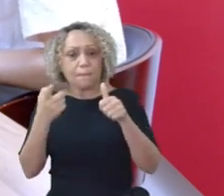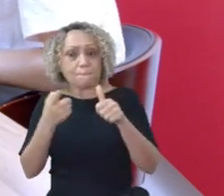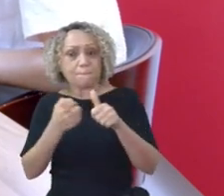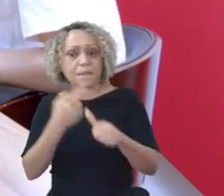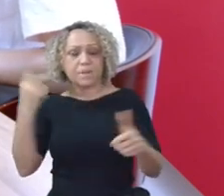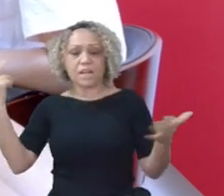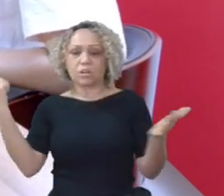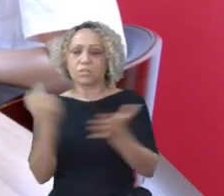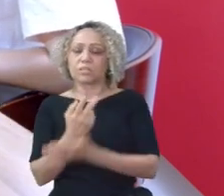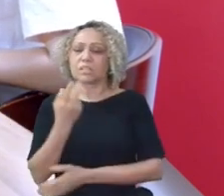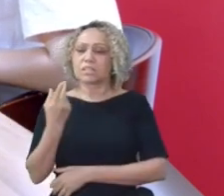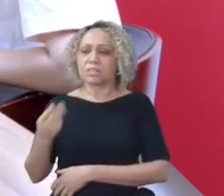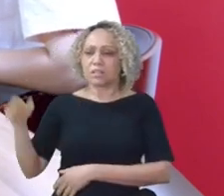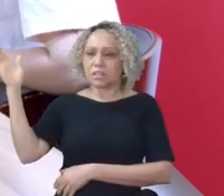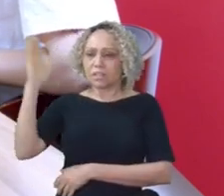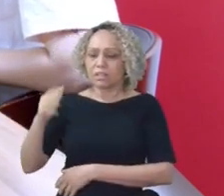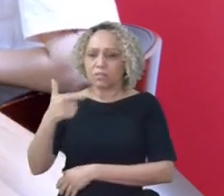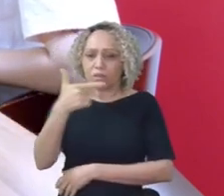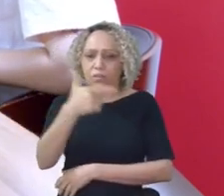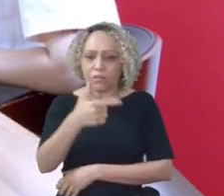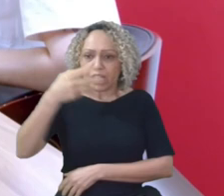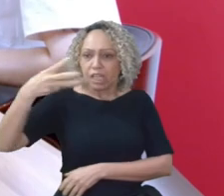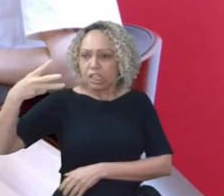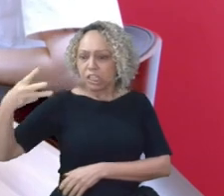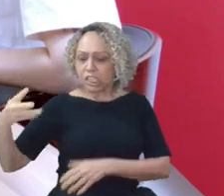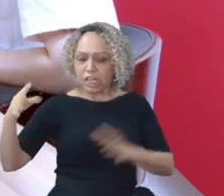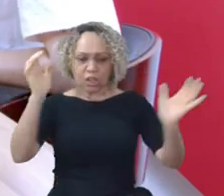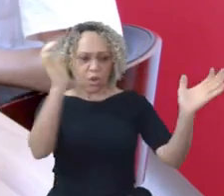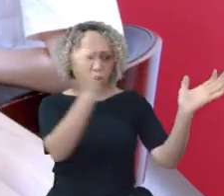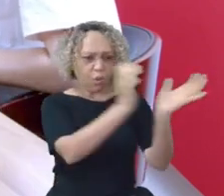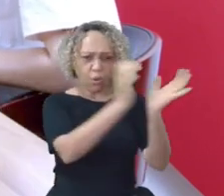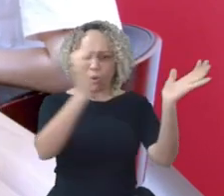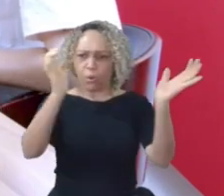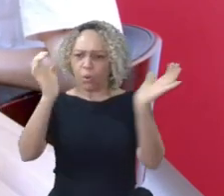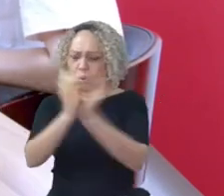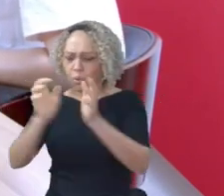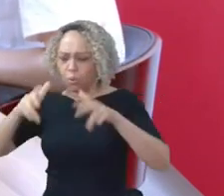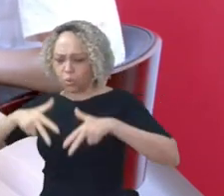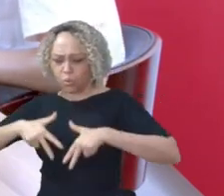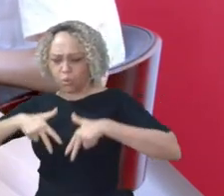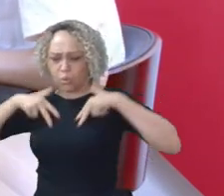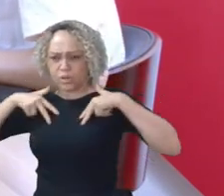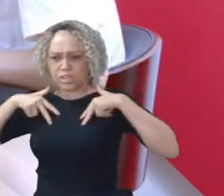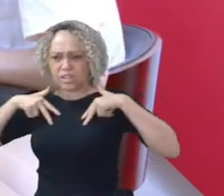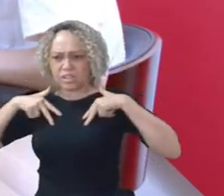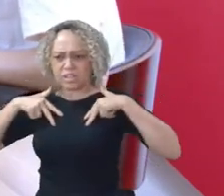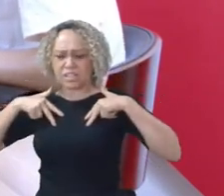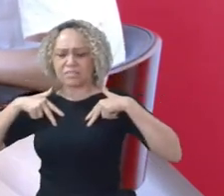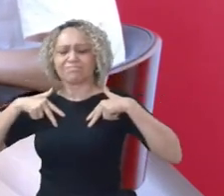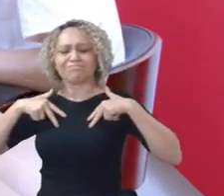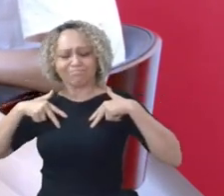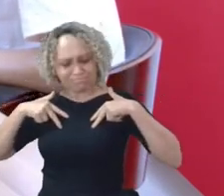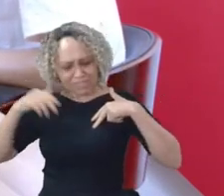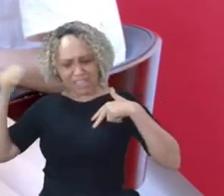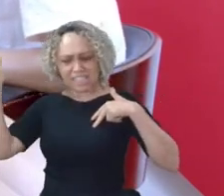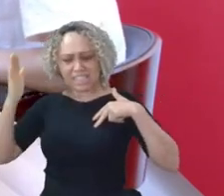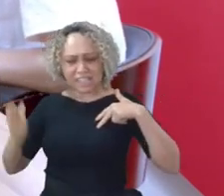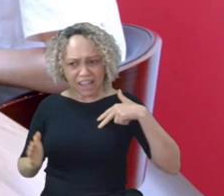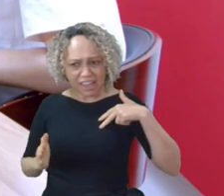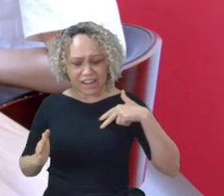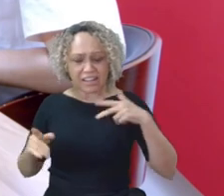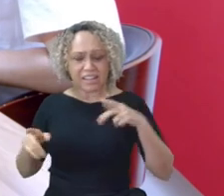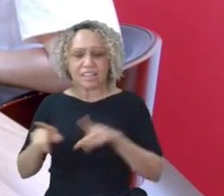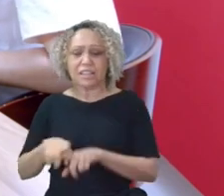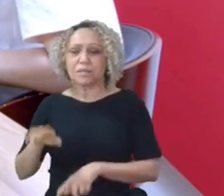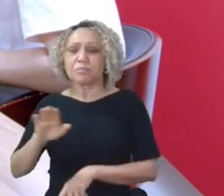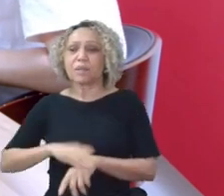Foram 23 etnias brasileiras e delegações de 22 países. Que puderam inscrever, então,